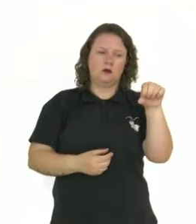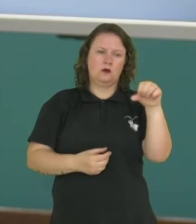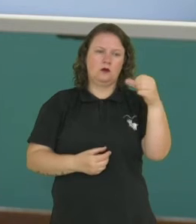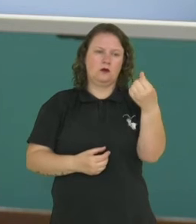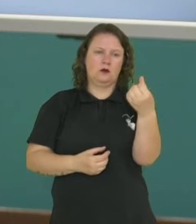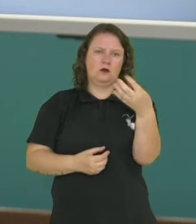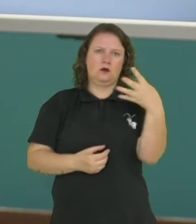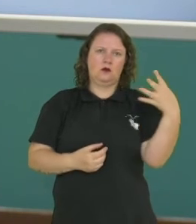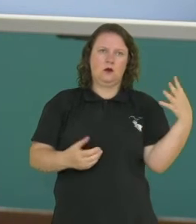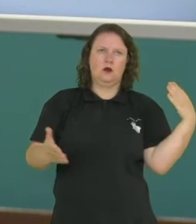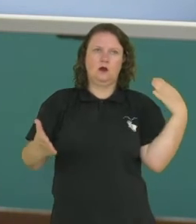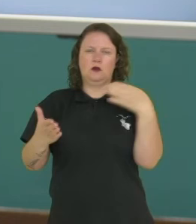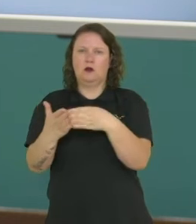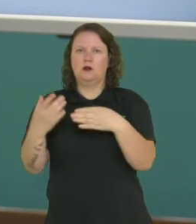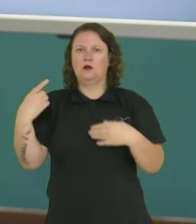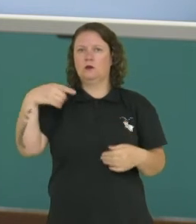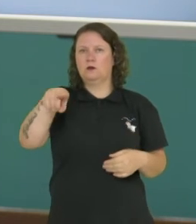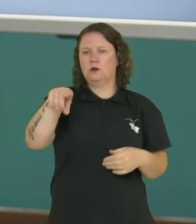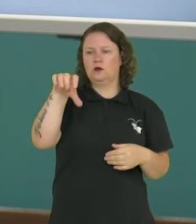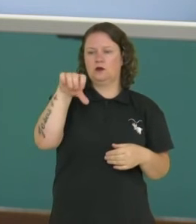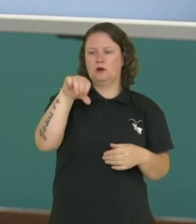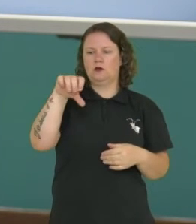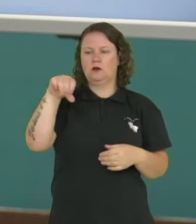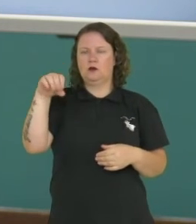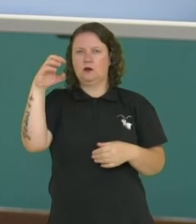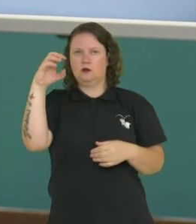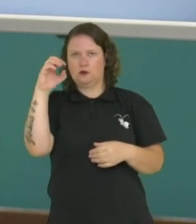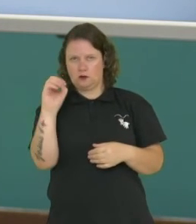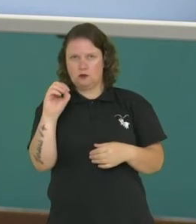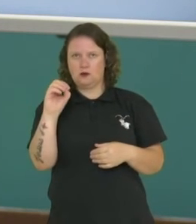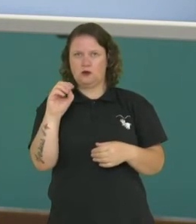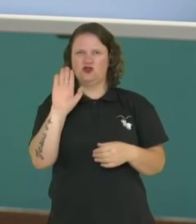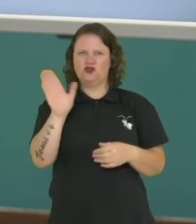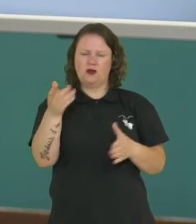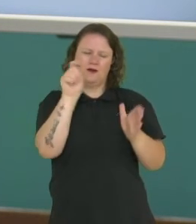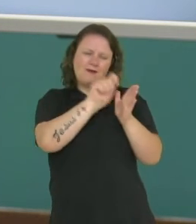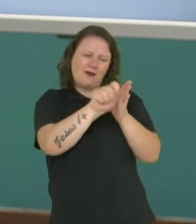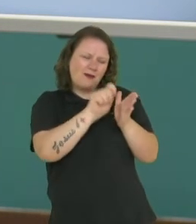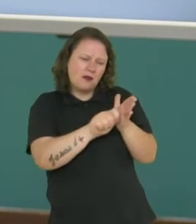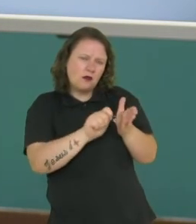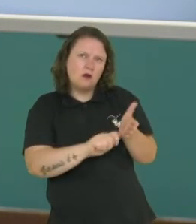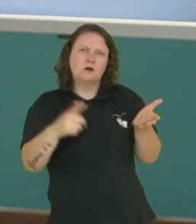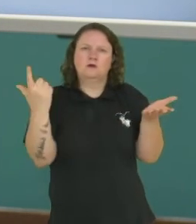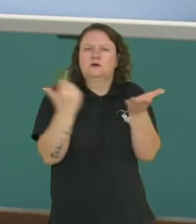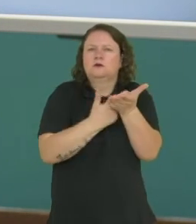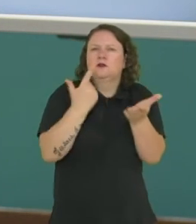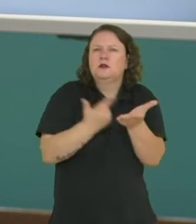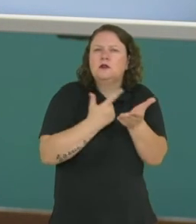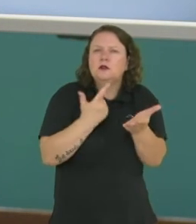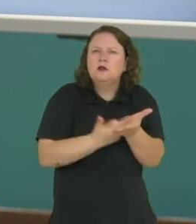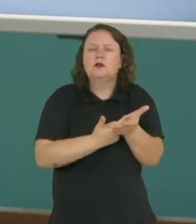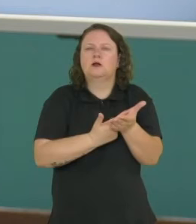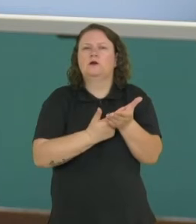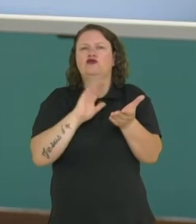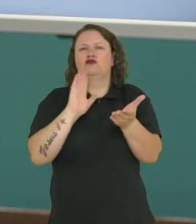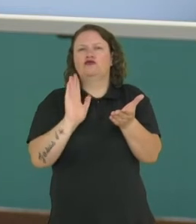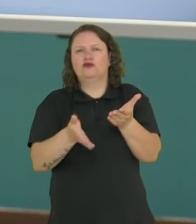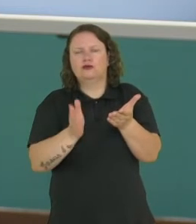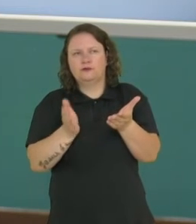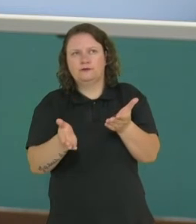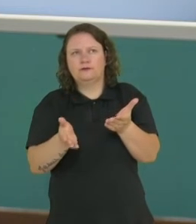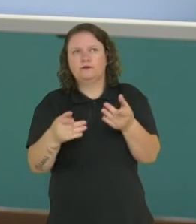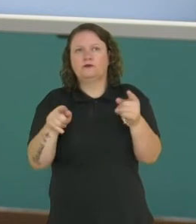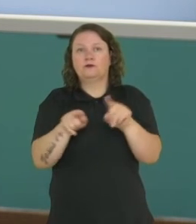1990. E quando ele saiu, né, ele já tinha escrito ali livros dentro da prisão e assim por diante, e